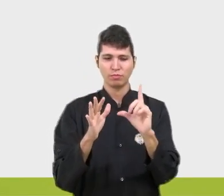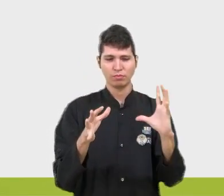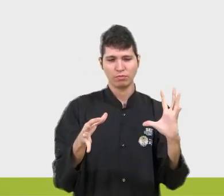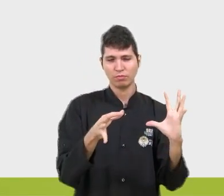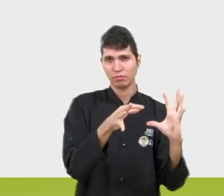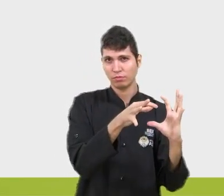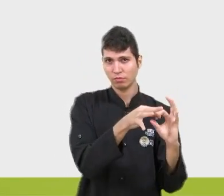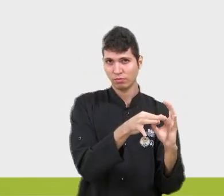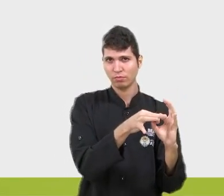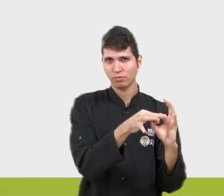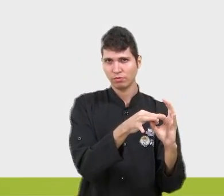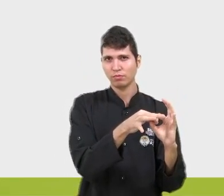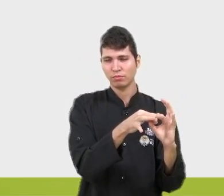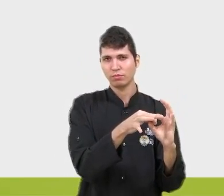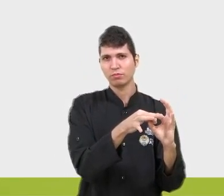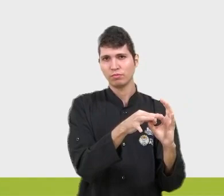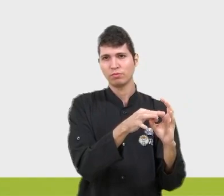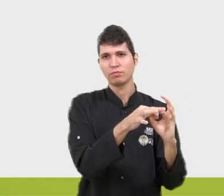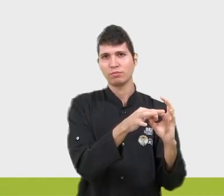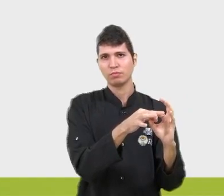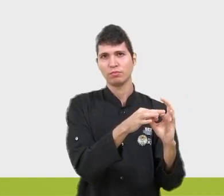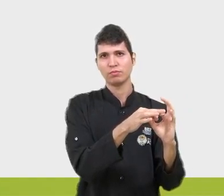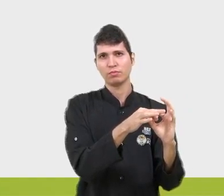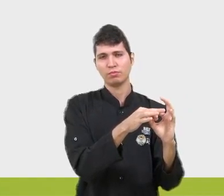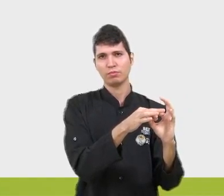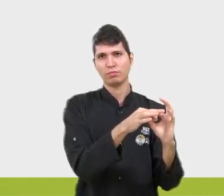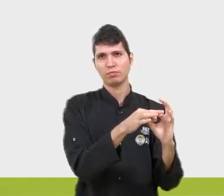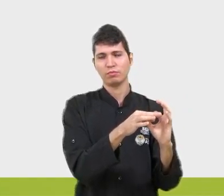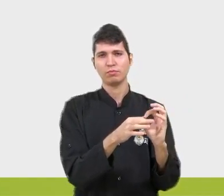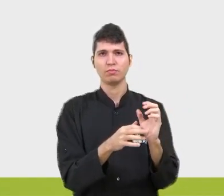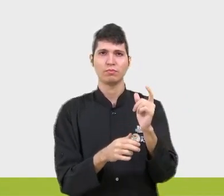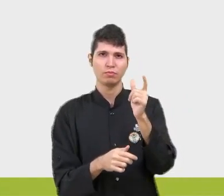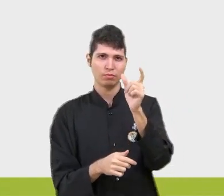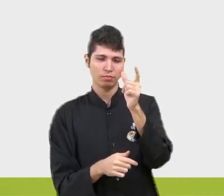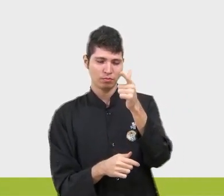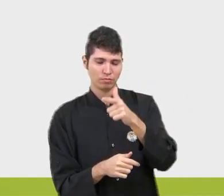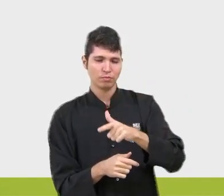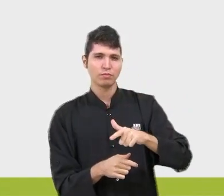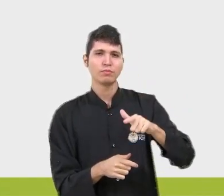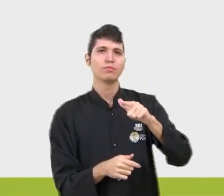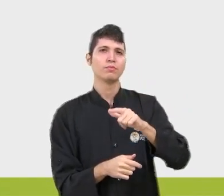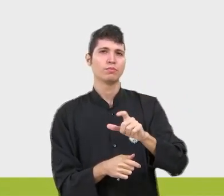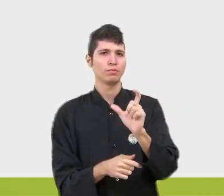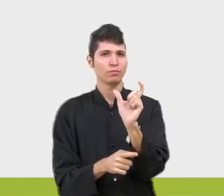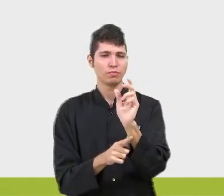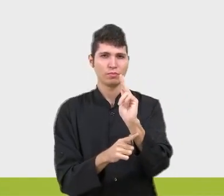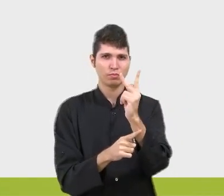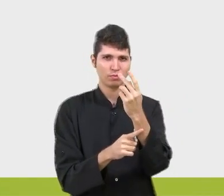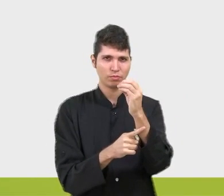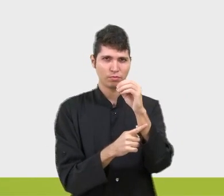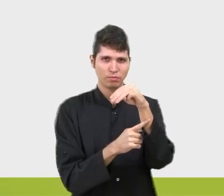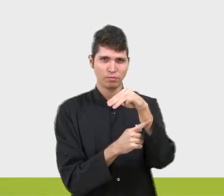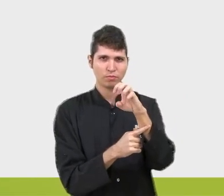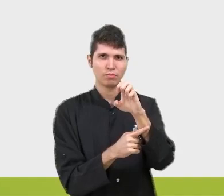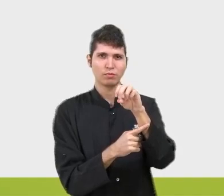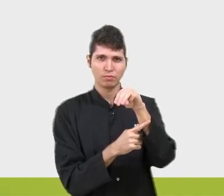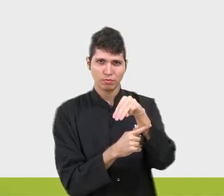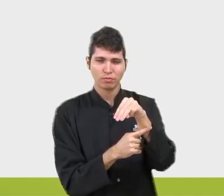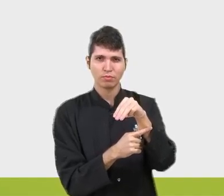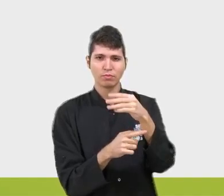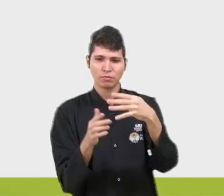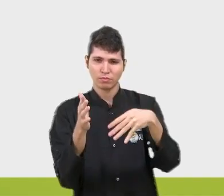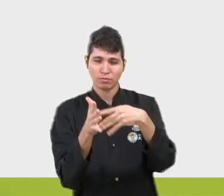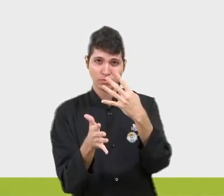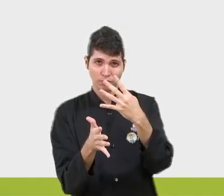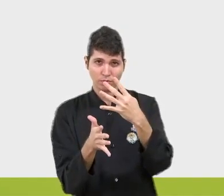anteriormente. Vejam aqui que ele repetiu a palavra homem várias vezes, 4 vezes, né? Que não